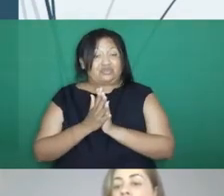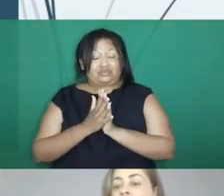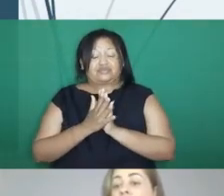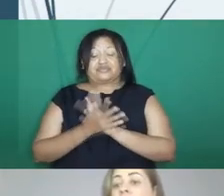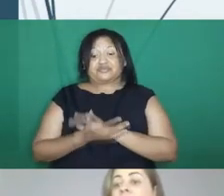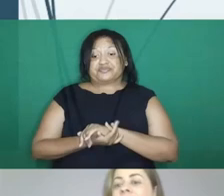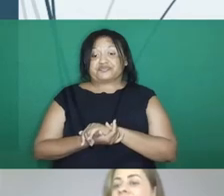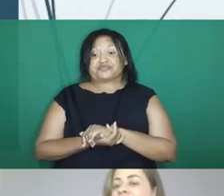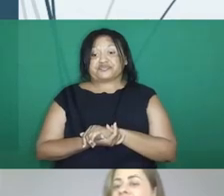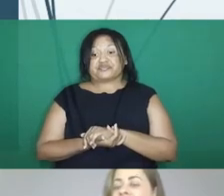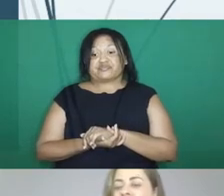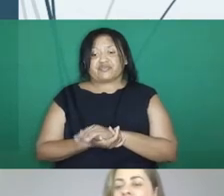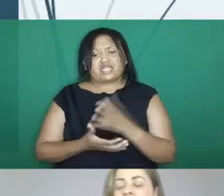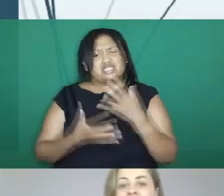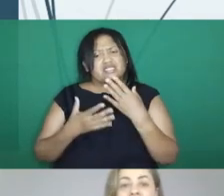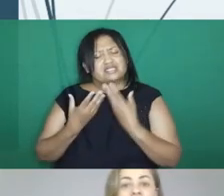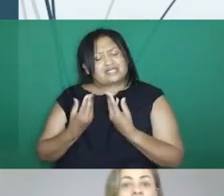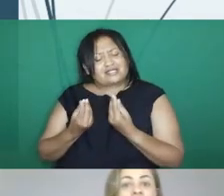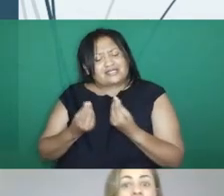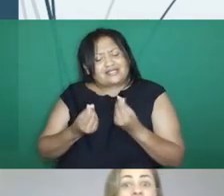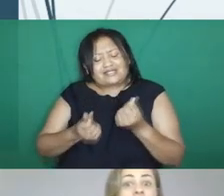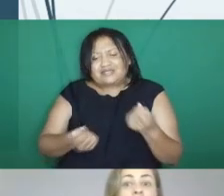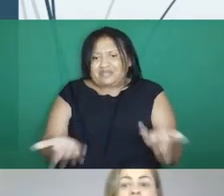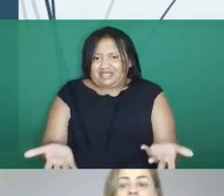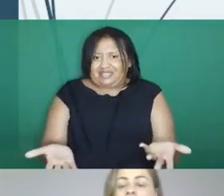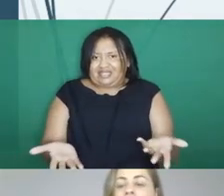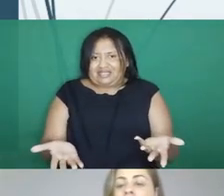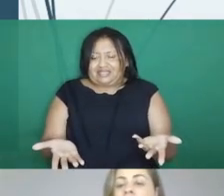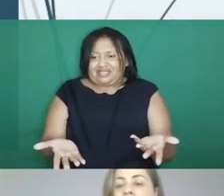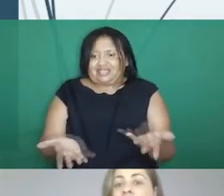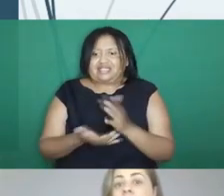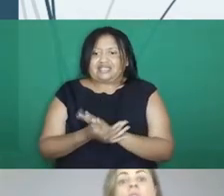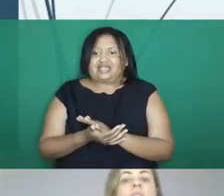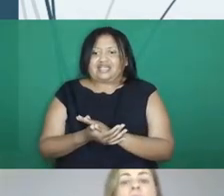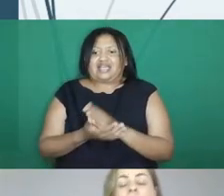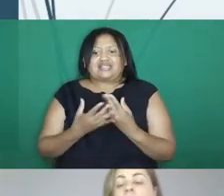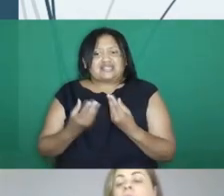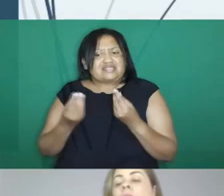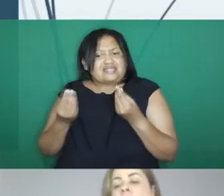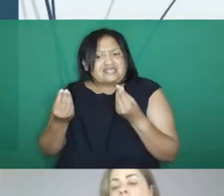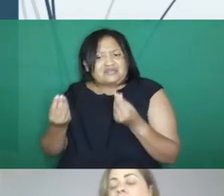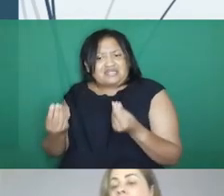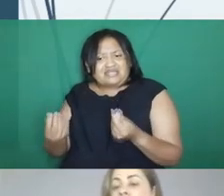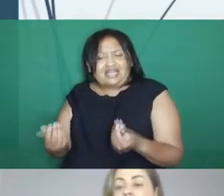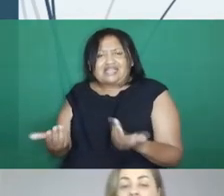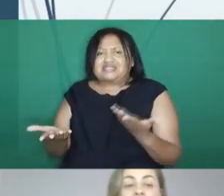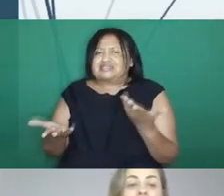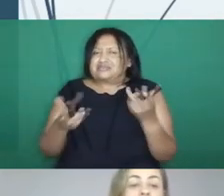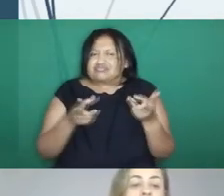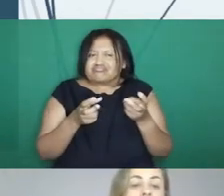sensores sensitivetes olha sensitiva sensibilidade e sensoriais então sensibilidade